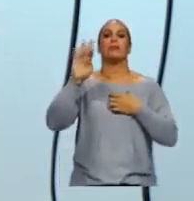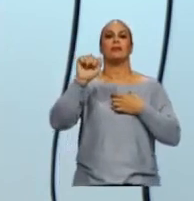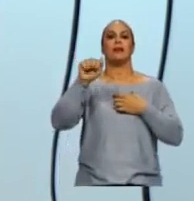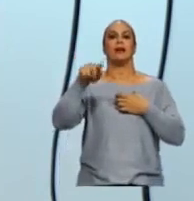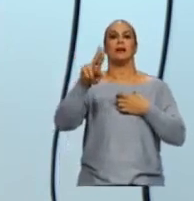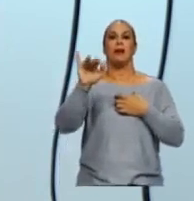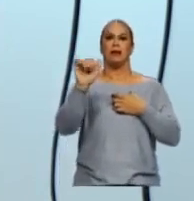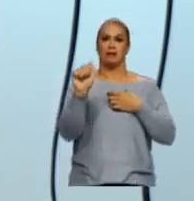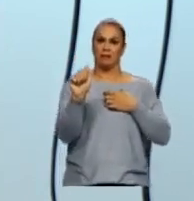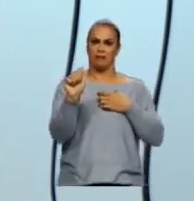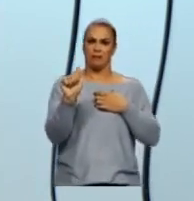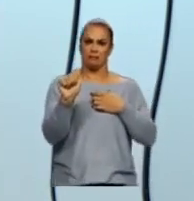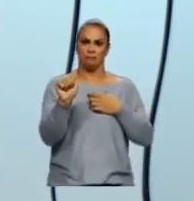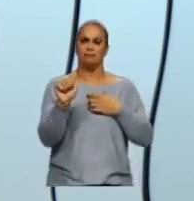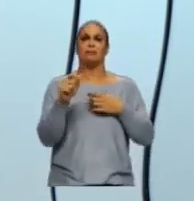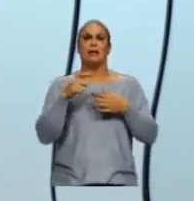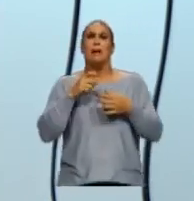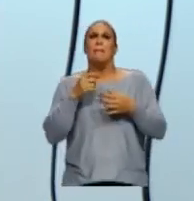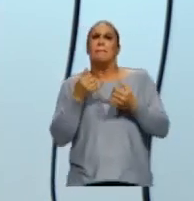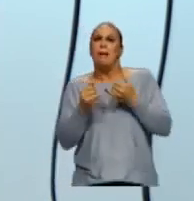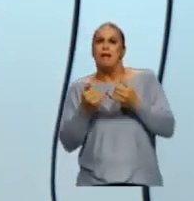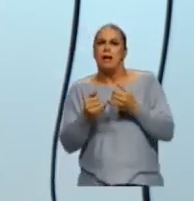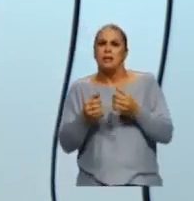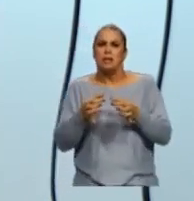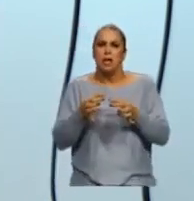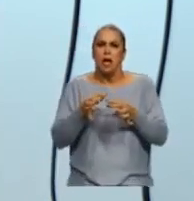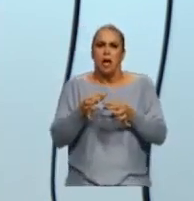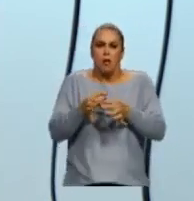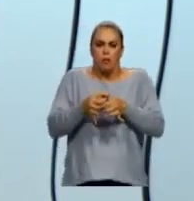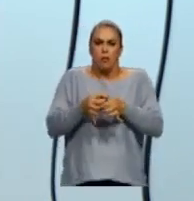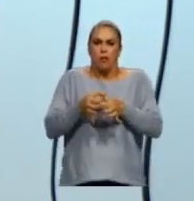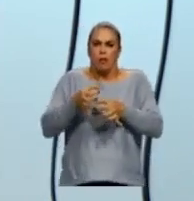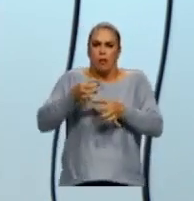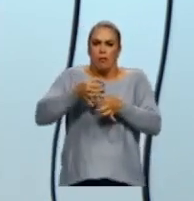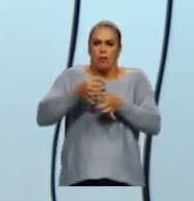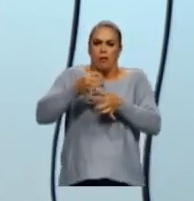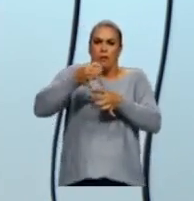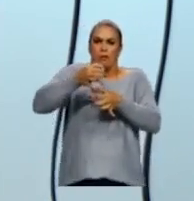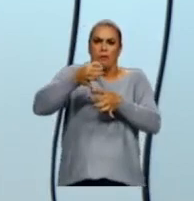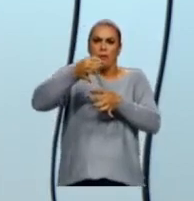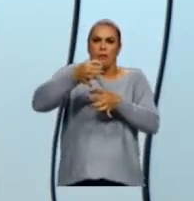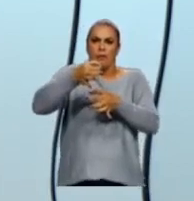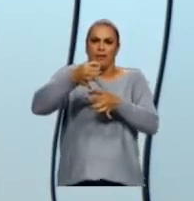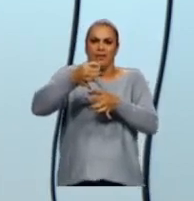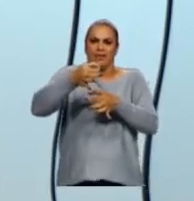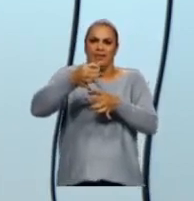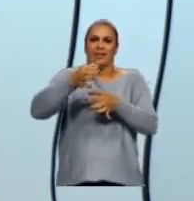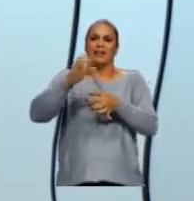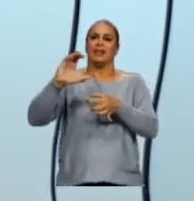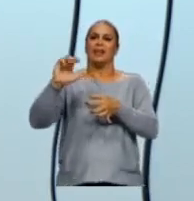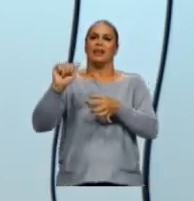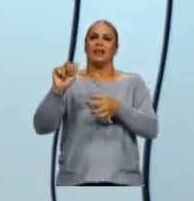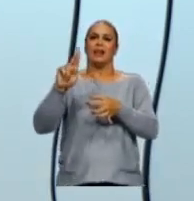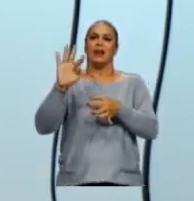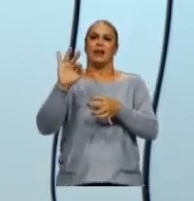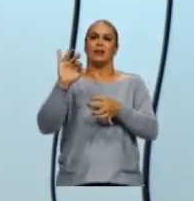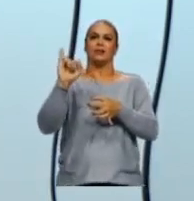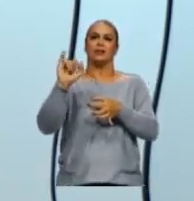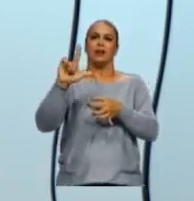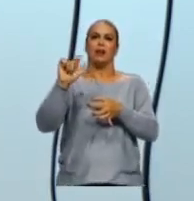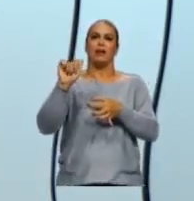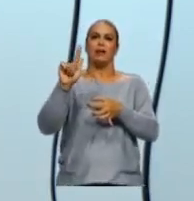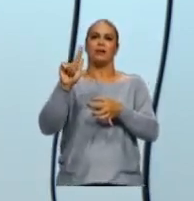semelha vários anéis cartilaginosos, parecendo um conduíte de luz, né, aquela mangueira. Então, dá para você